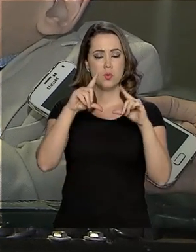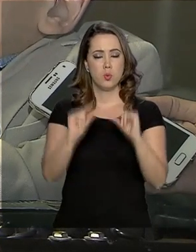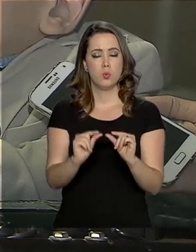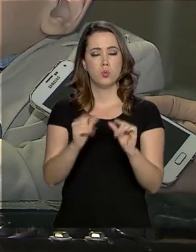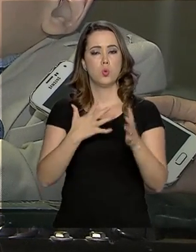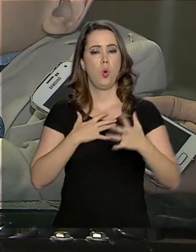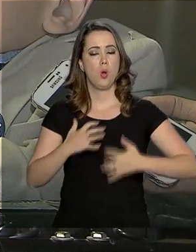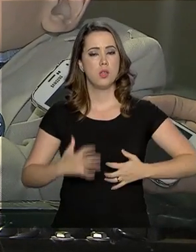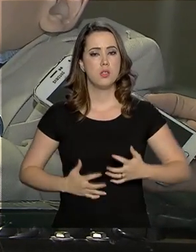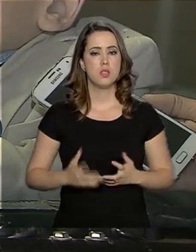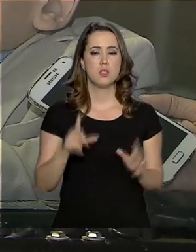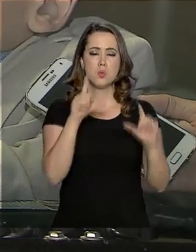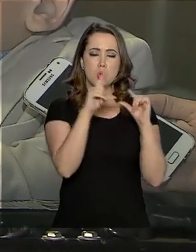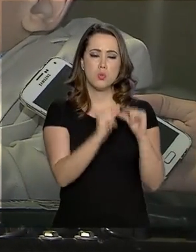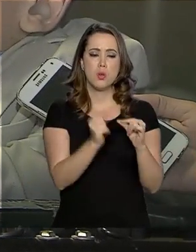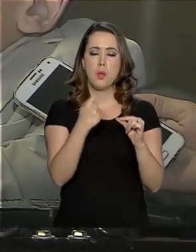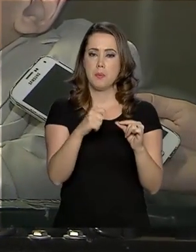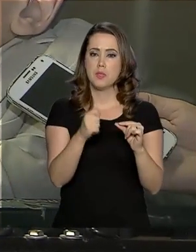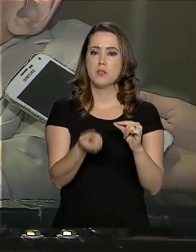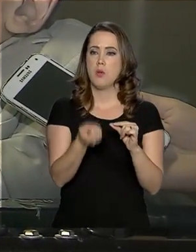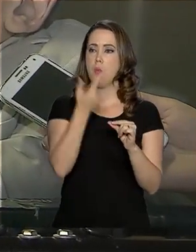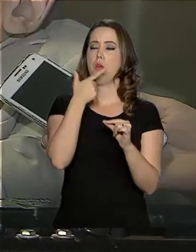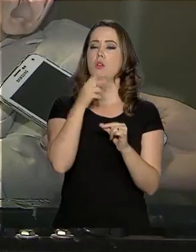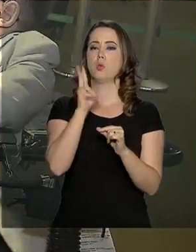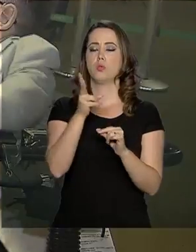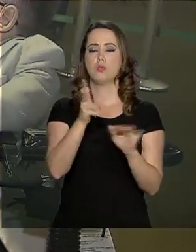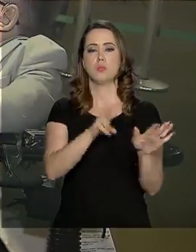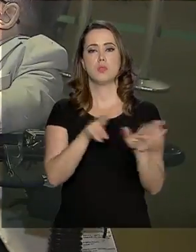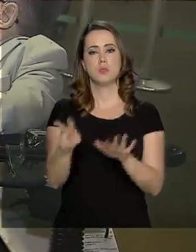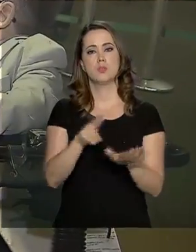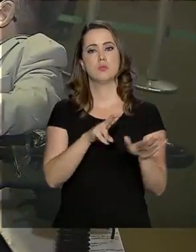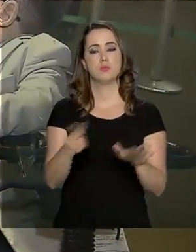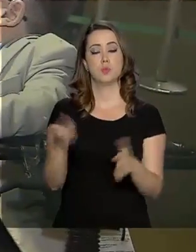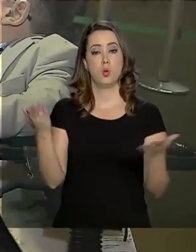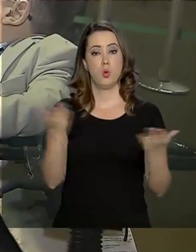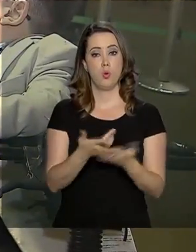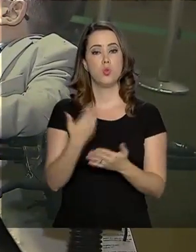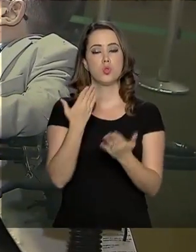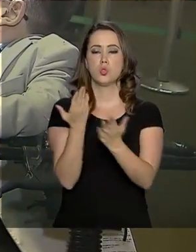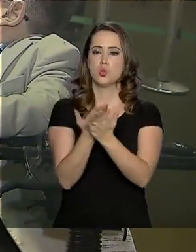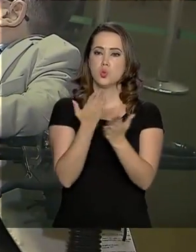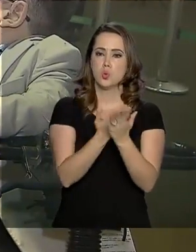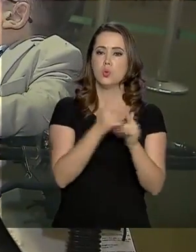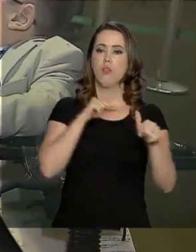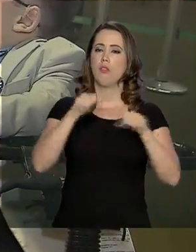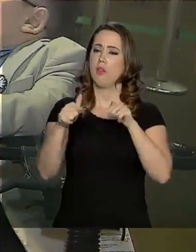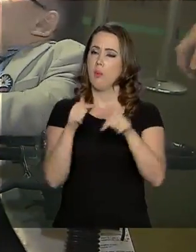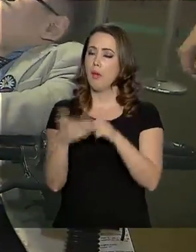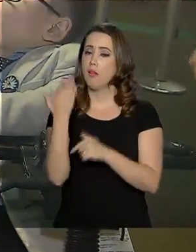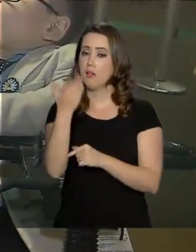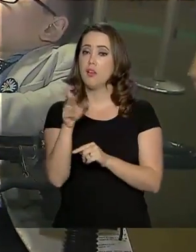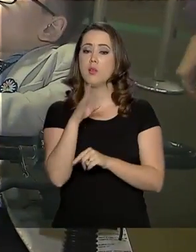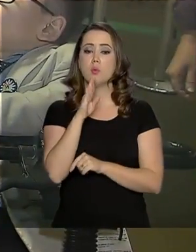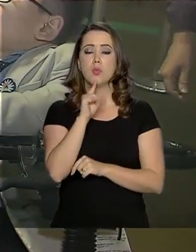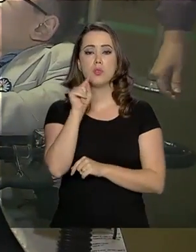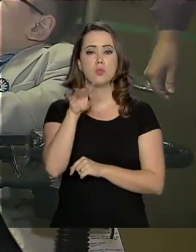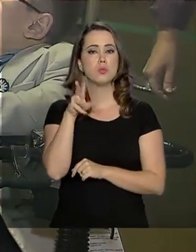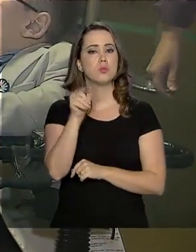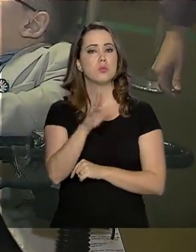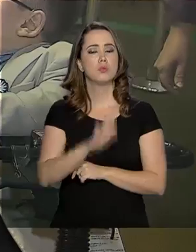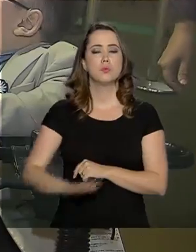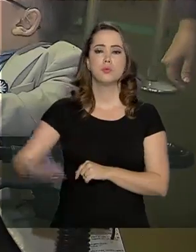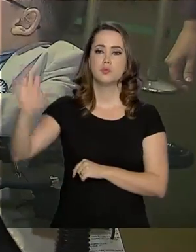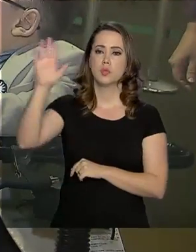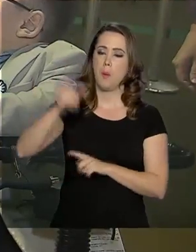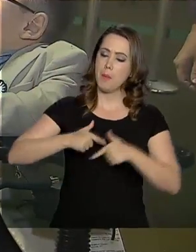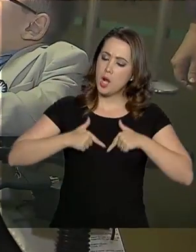organismo e eu tenho que repor essa enzima semanalmente. Hoje, além de estudar e trabalhar, Patrick é conhecido em todo o